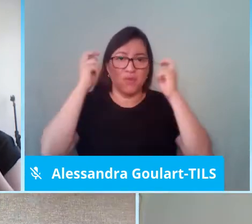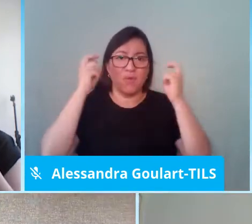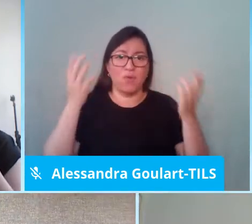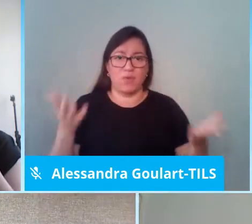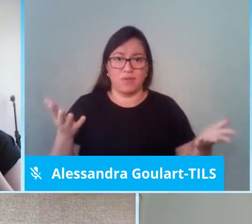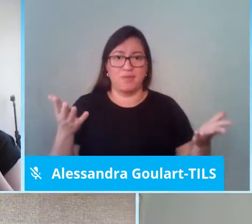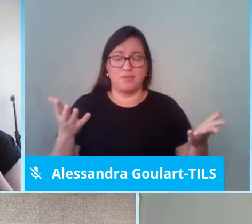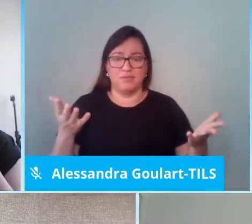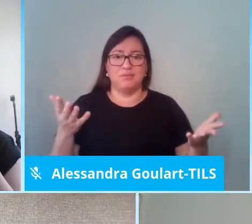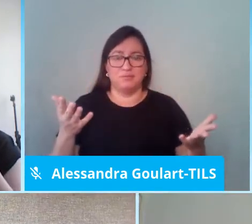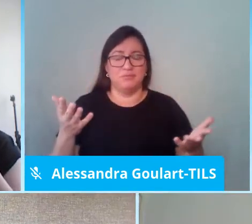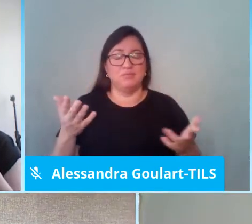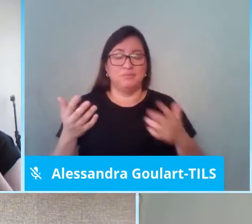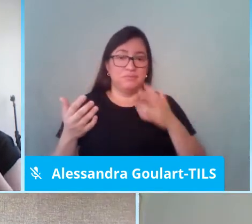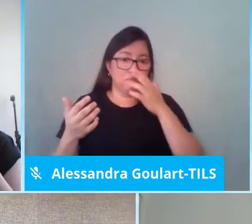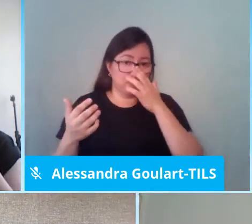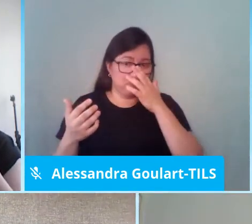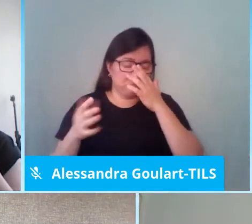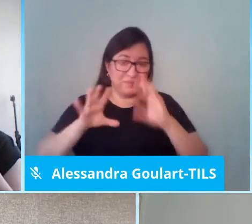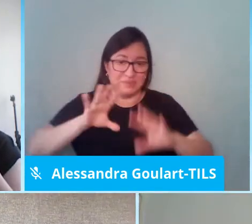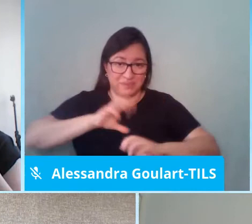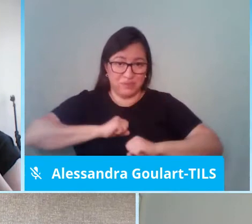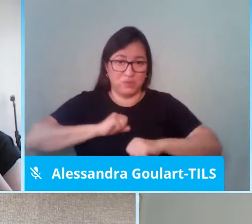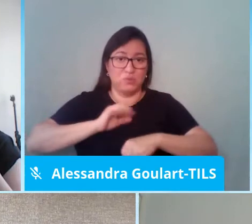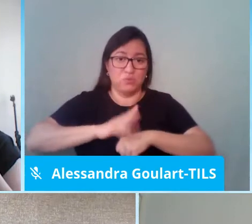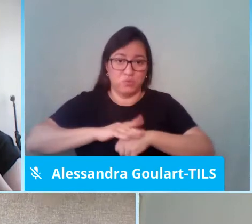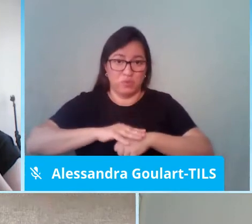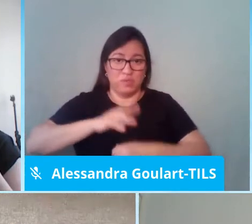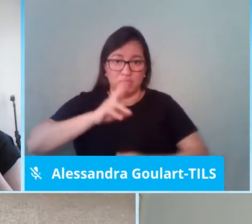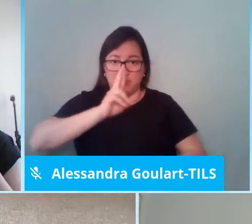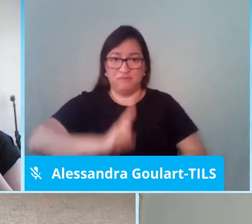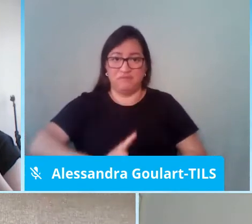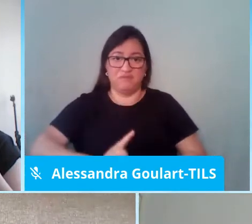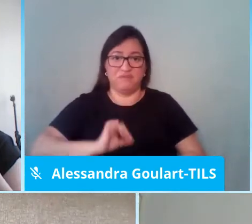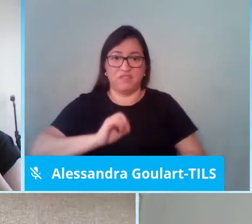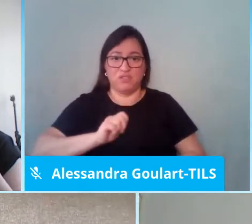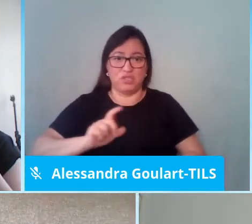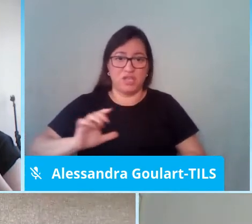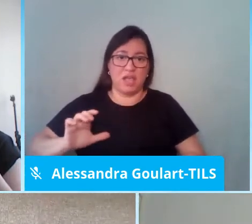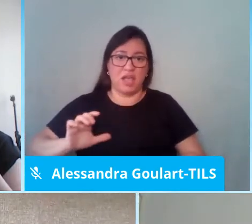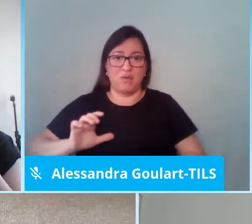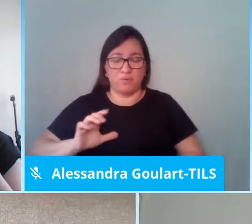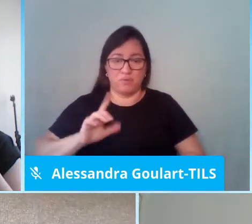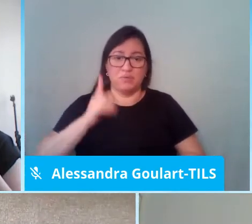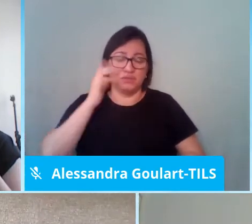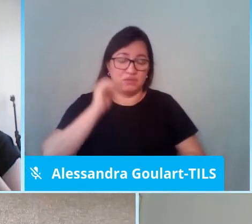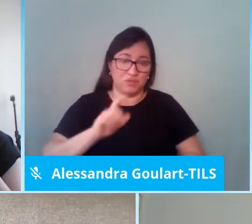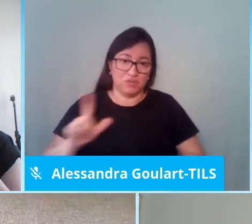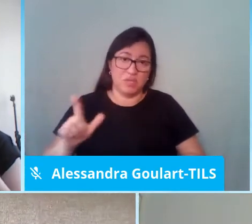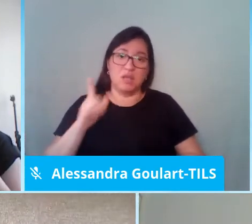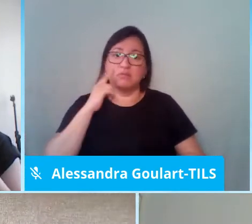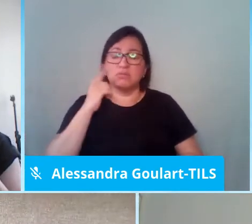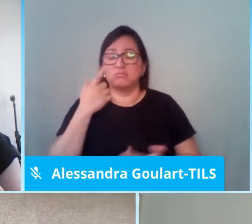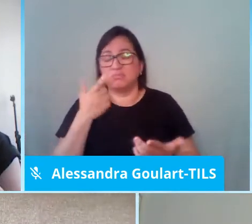E que a gente possa se aproximar das taxas do restante do Brasil, ou